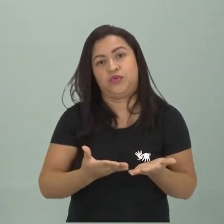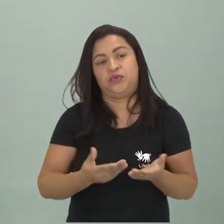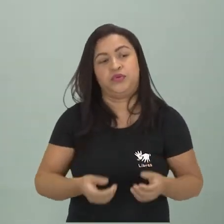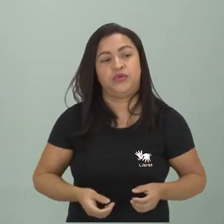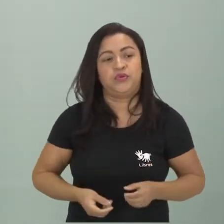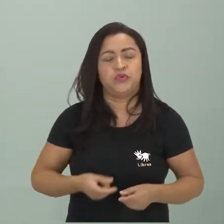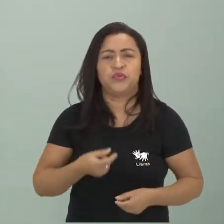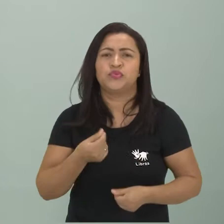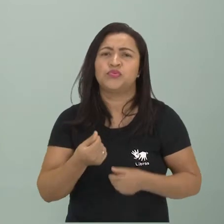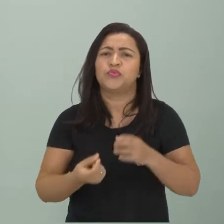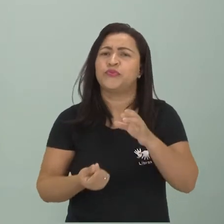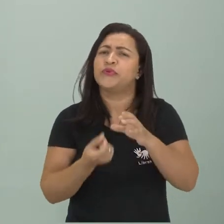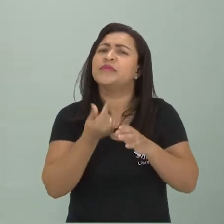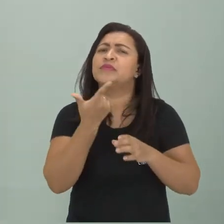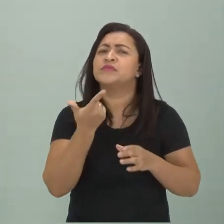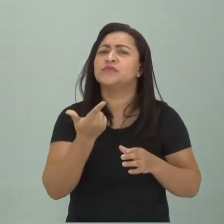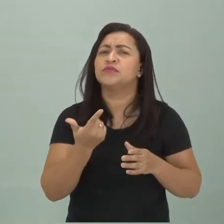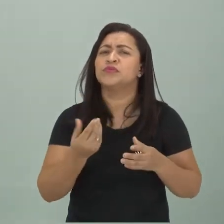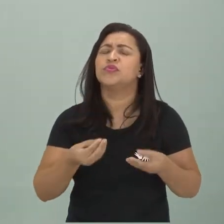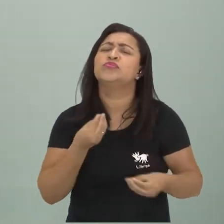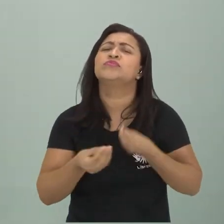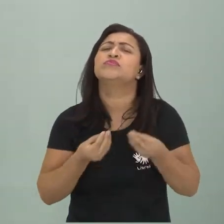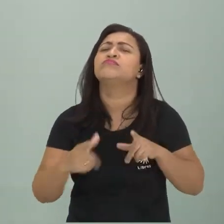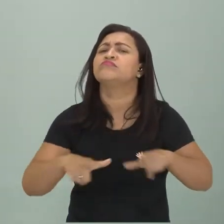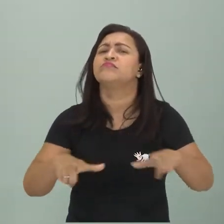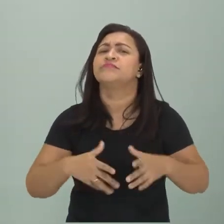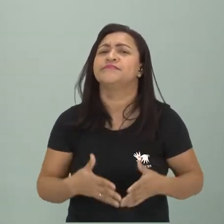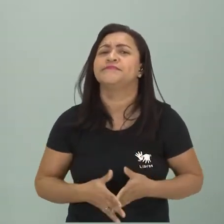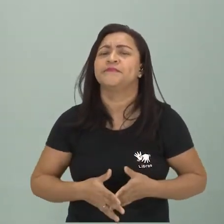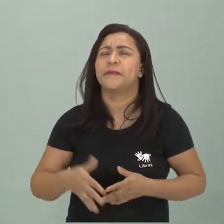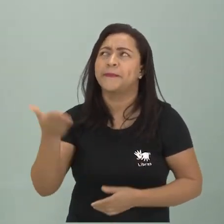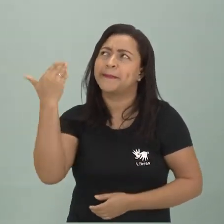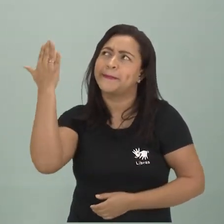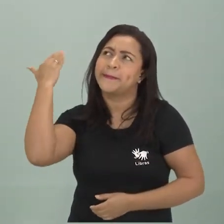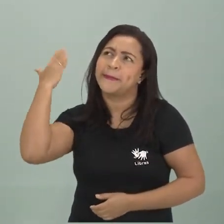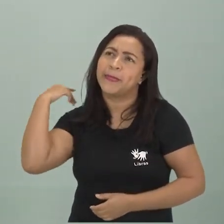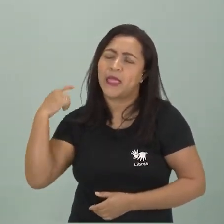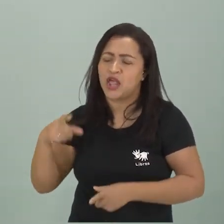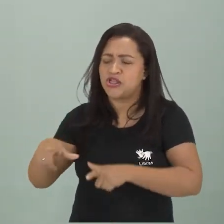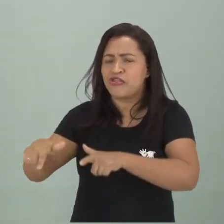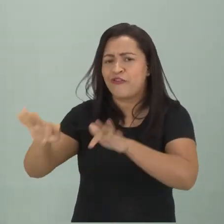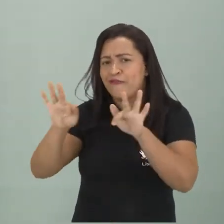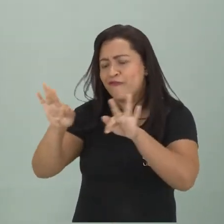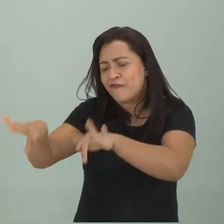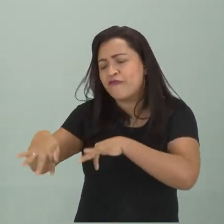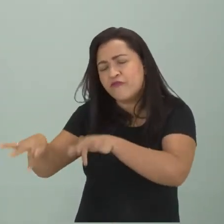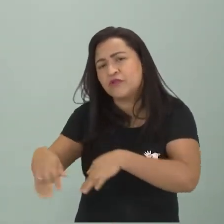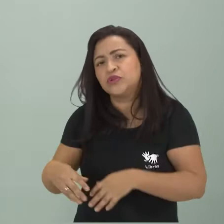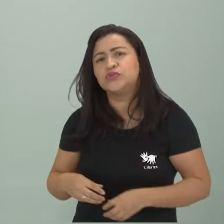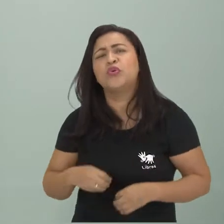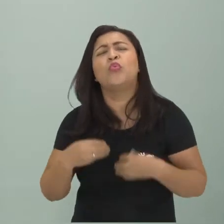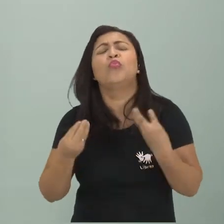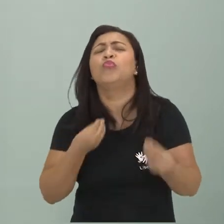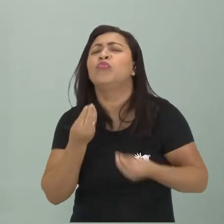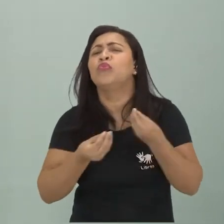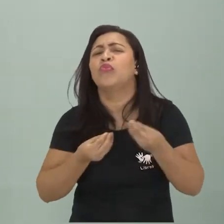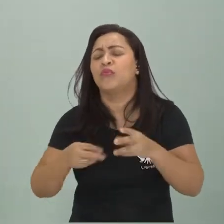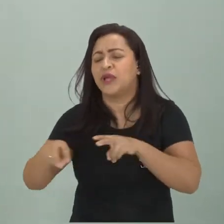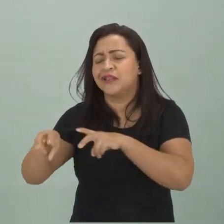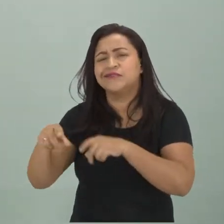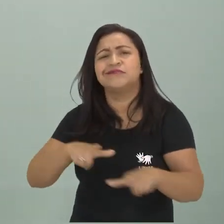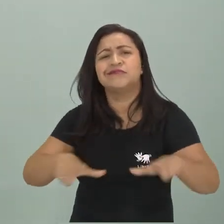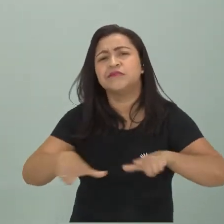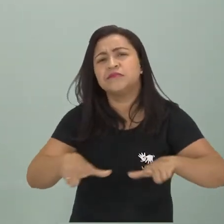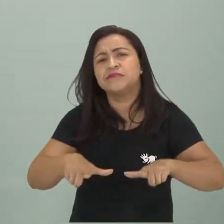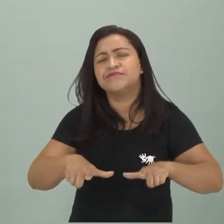que nós trabalhamos? A época do feudalismo, como que as pessoas daquele tempo trabalhavam? A